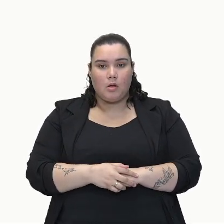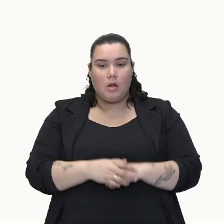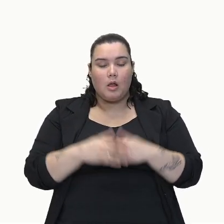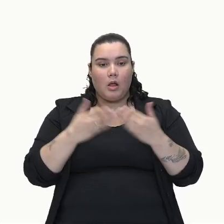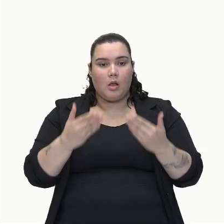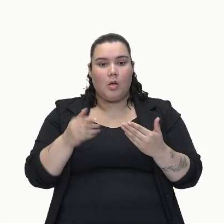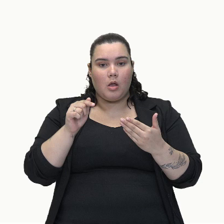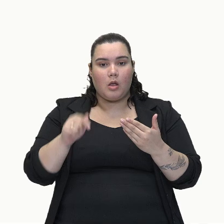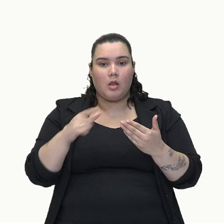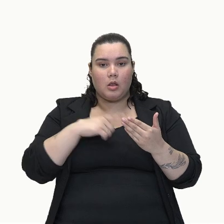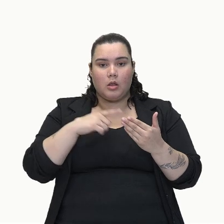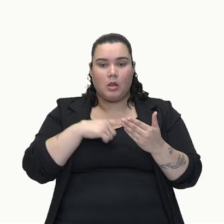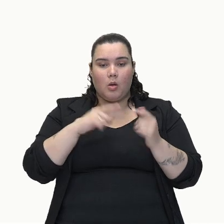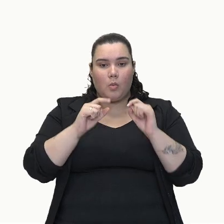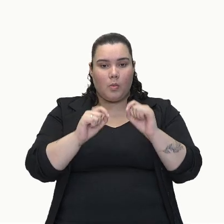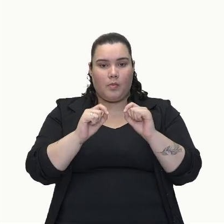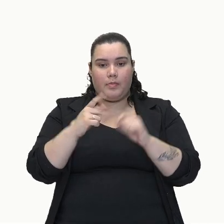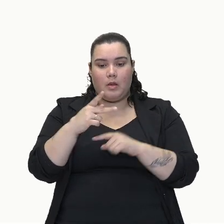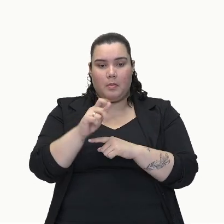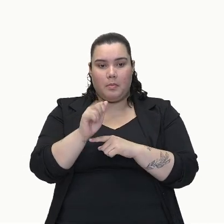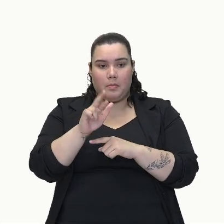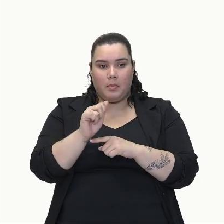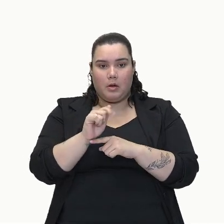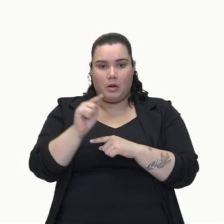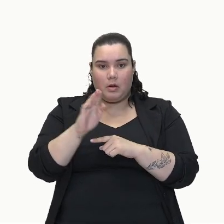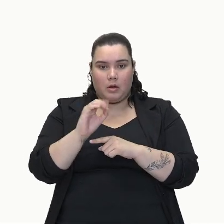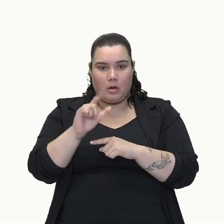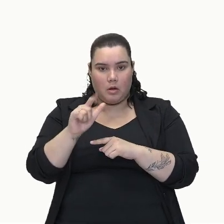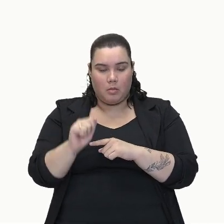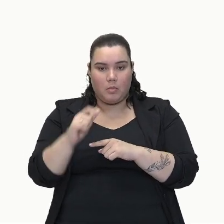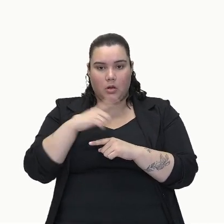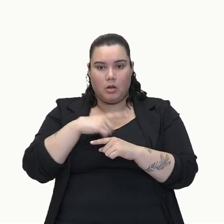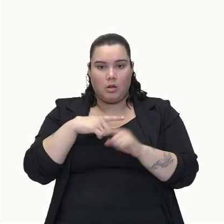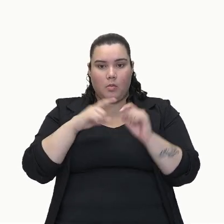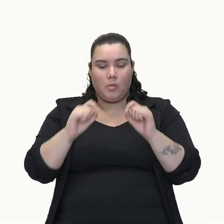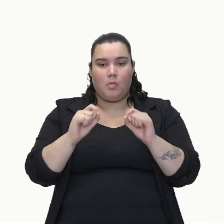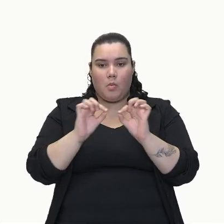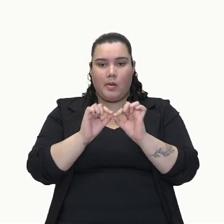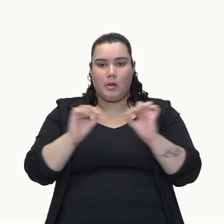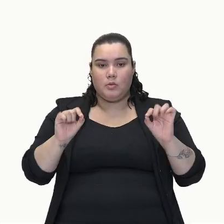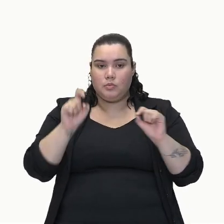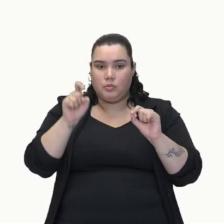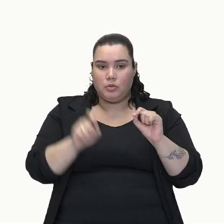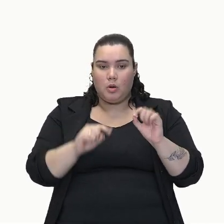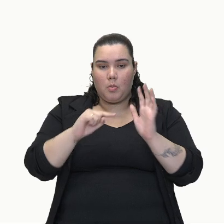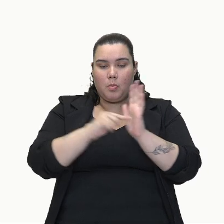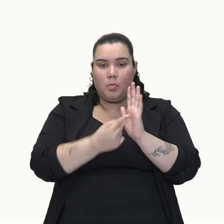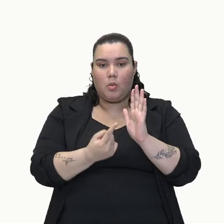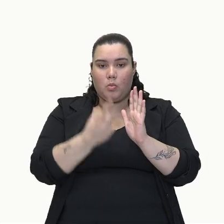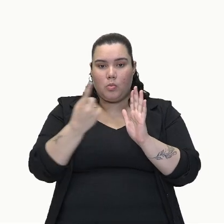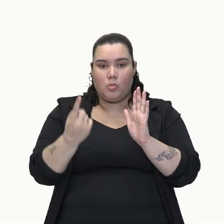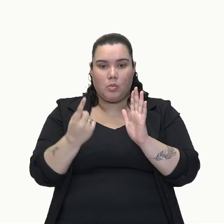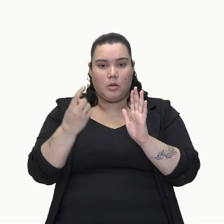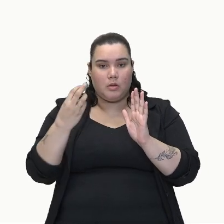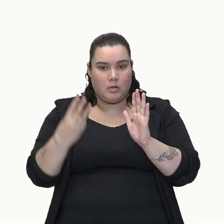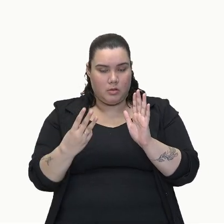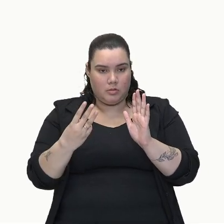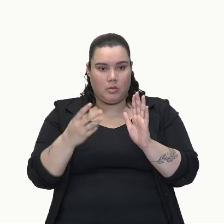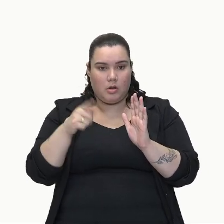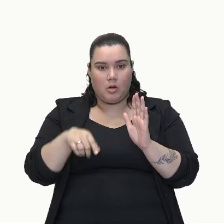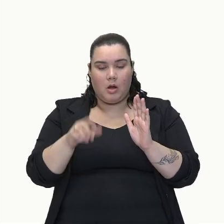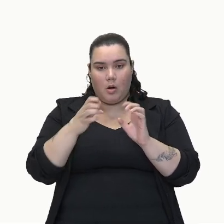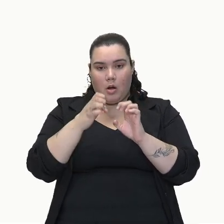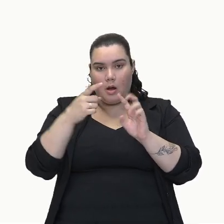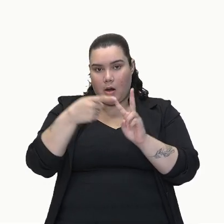ela corta o eixo do x nos pontos 1 e 3, que são as raízes ou os zeros